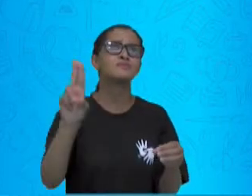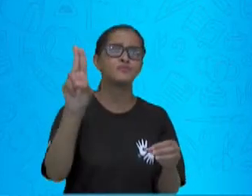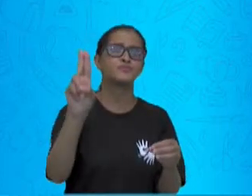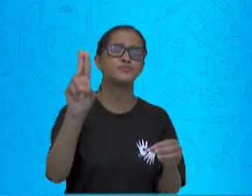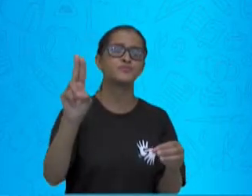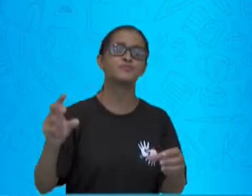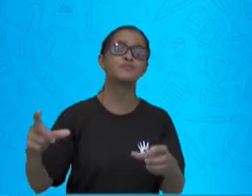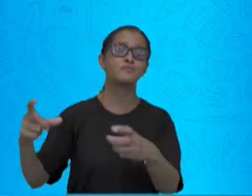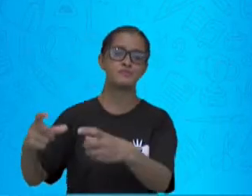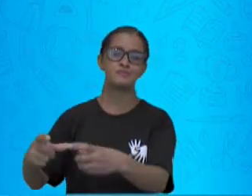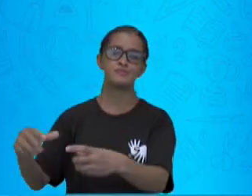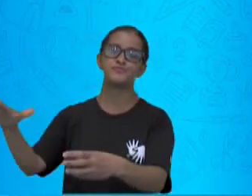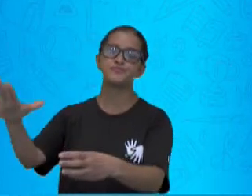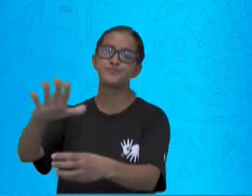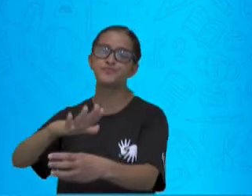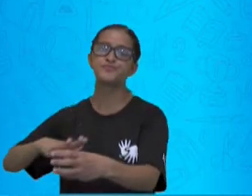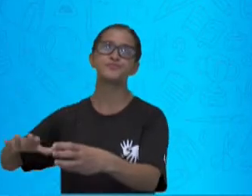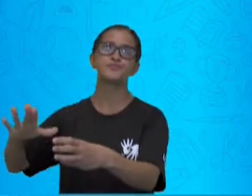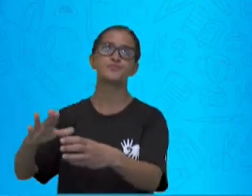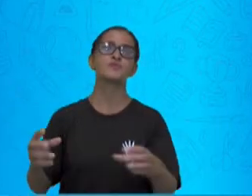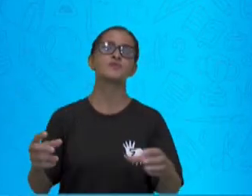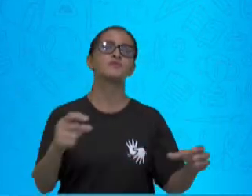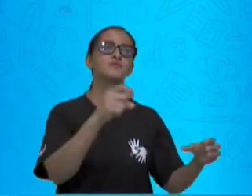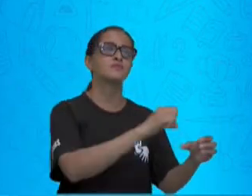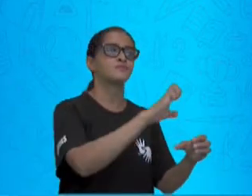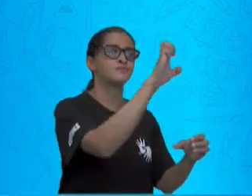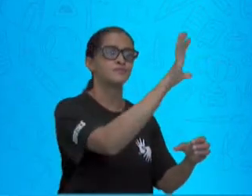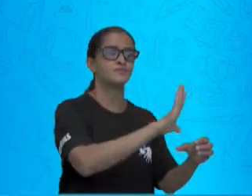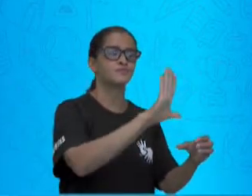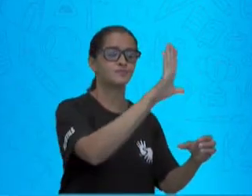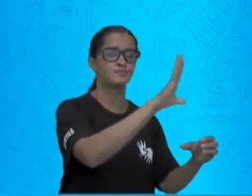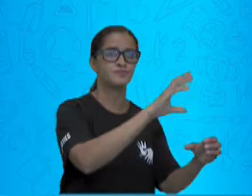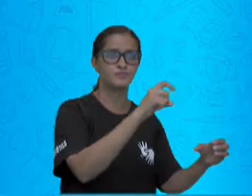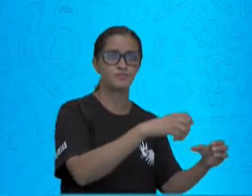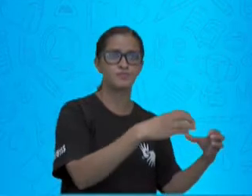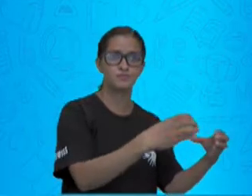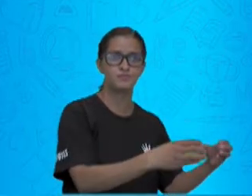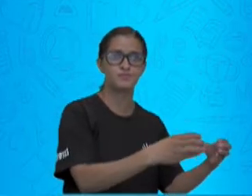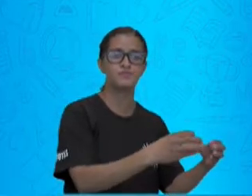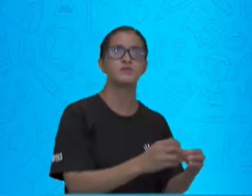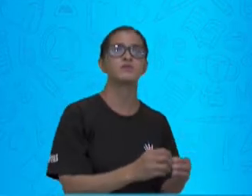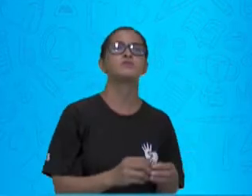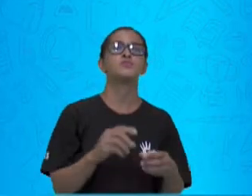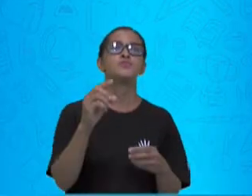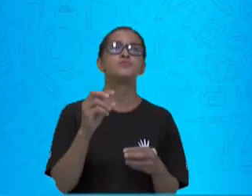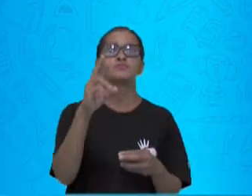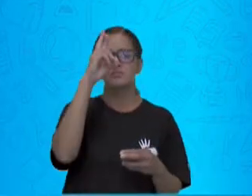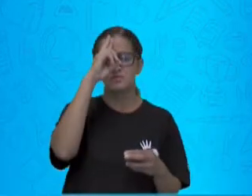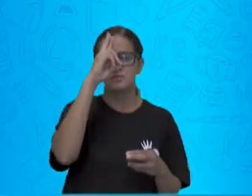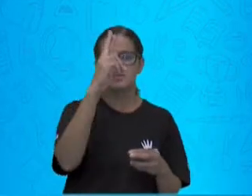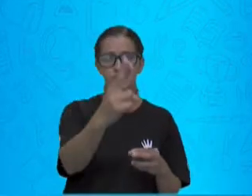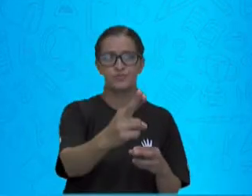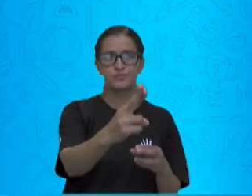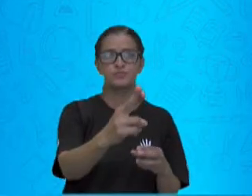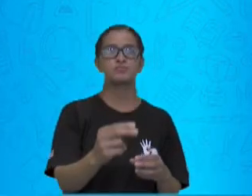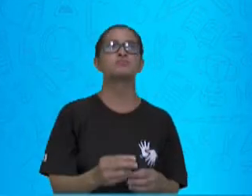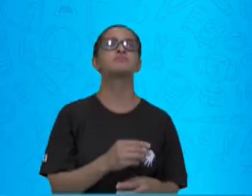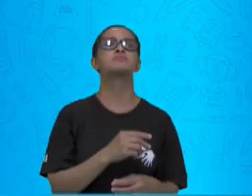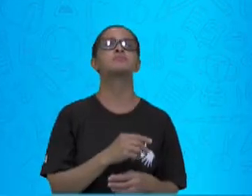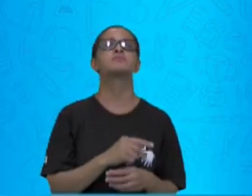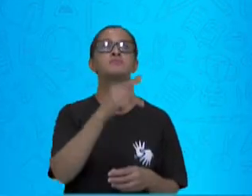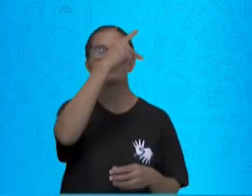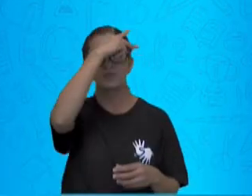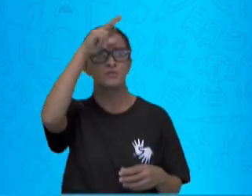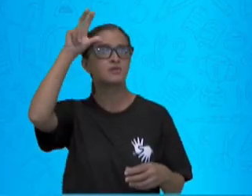administrativas menores do que os estados. São administradas pelos governos municipais, também chamados de prefeitura.